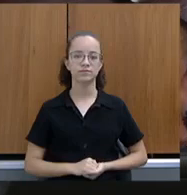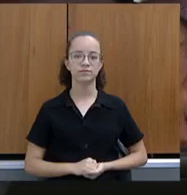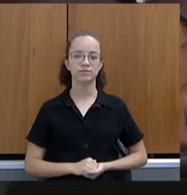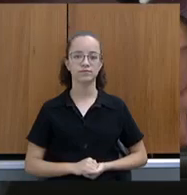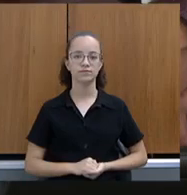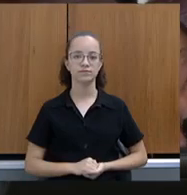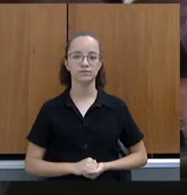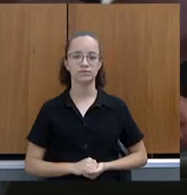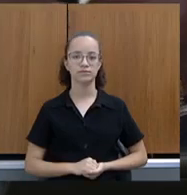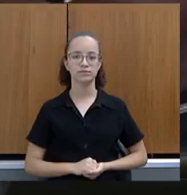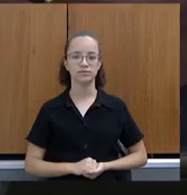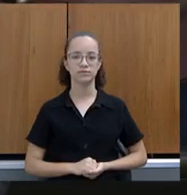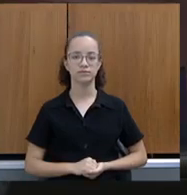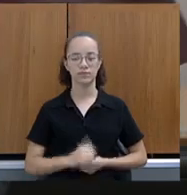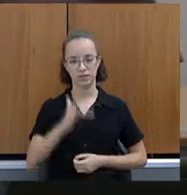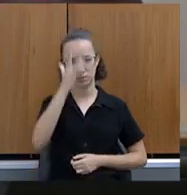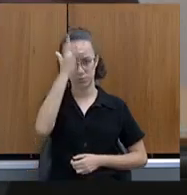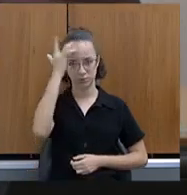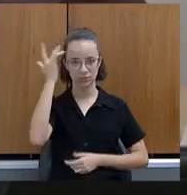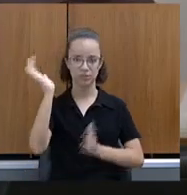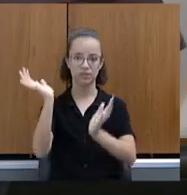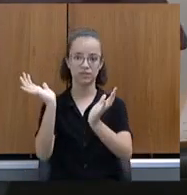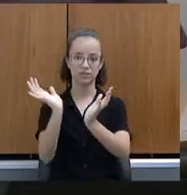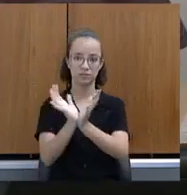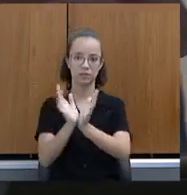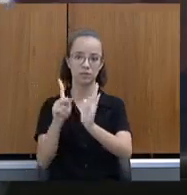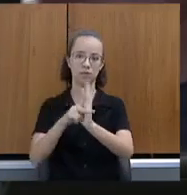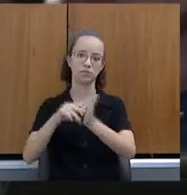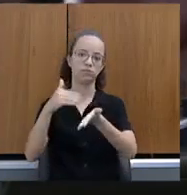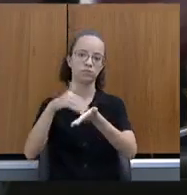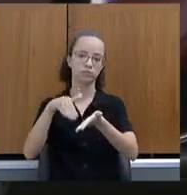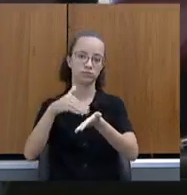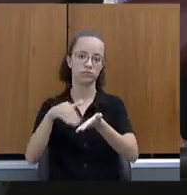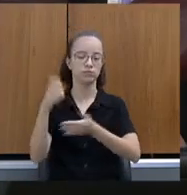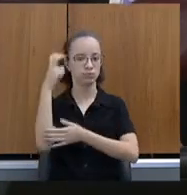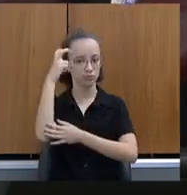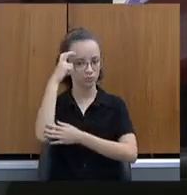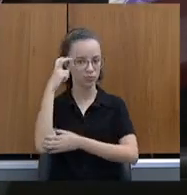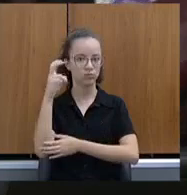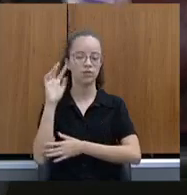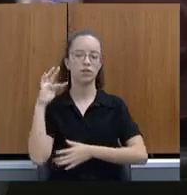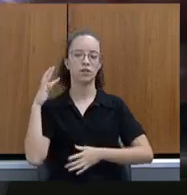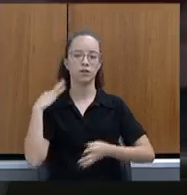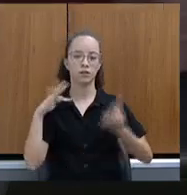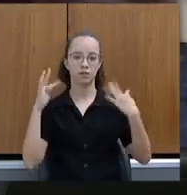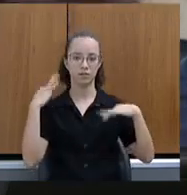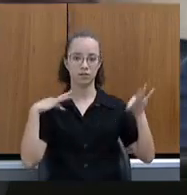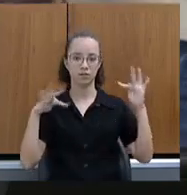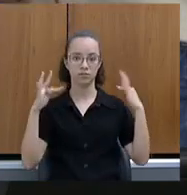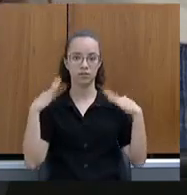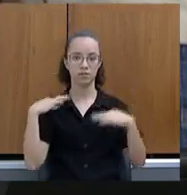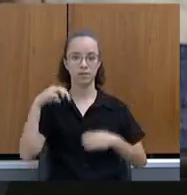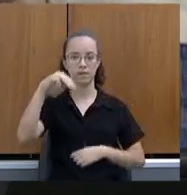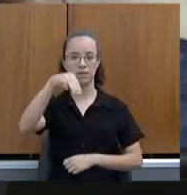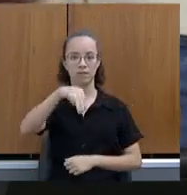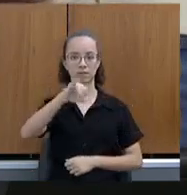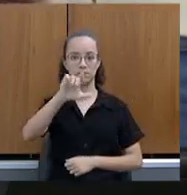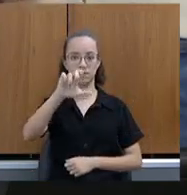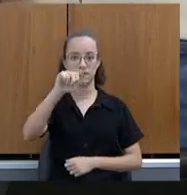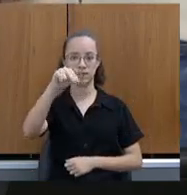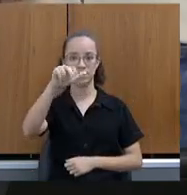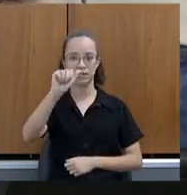dos integrantes da equipe da Secretaria de Cultura e turismo da Milena Pedrosa